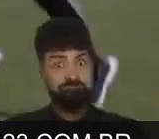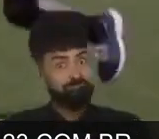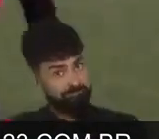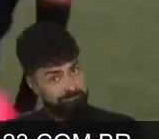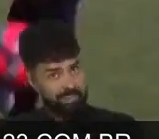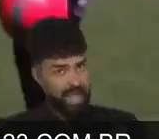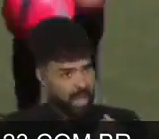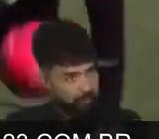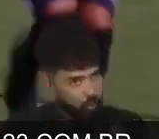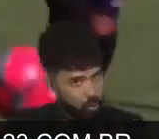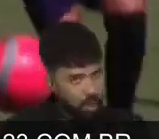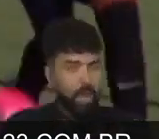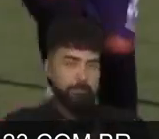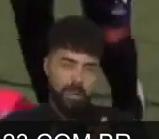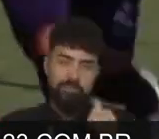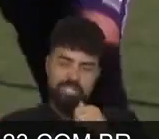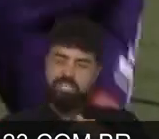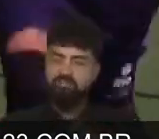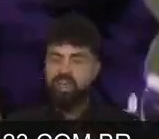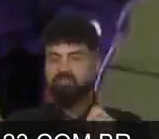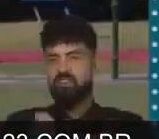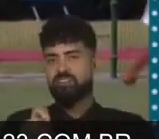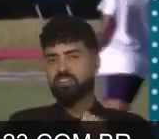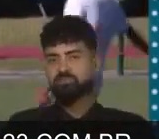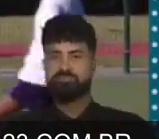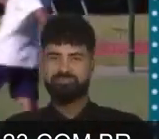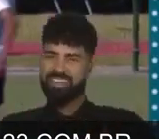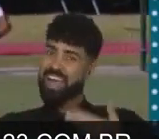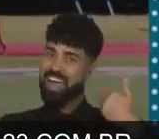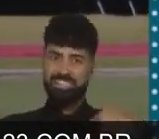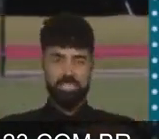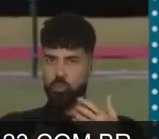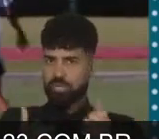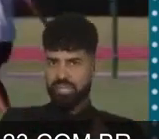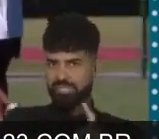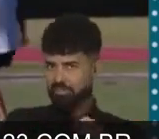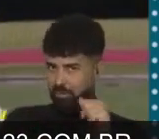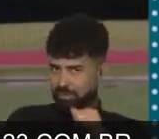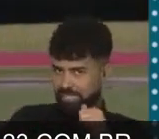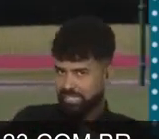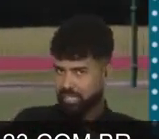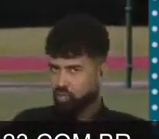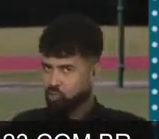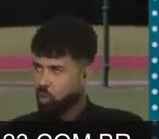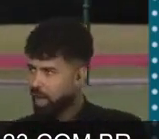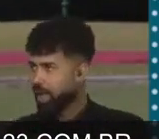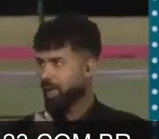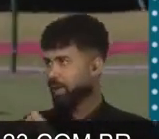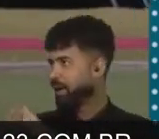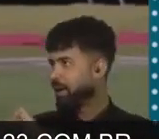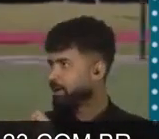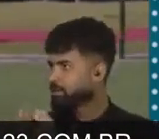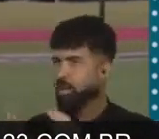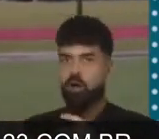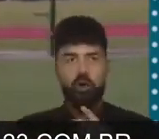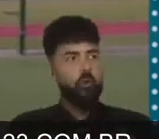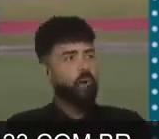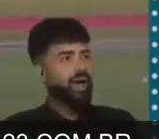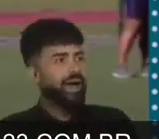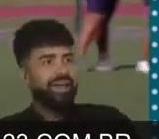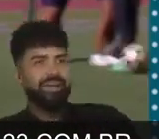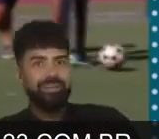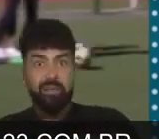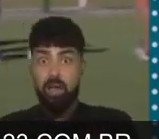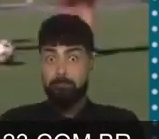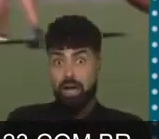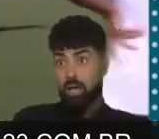mais meninas vão a campo. Não eram bem aceitas nas peladas ali, né? Seja na comunidade, seja na quadrinha da esquina. E aí quando elas